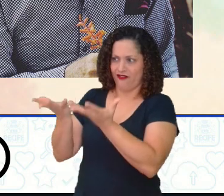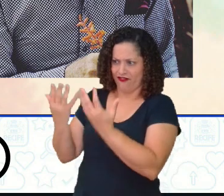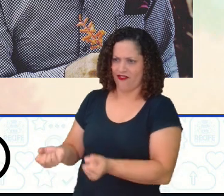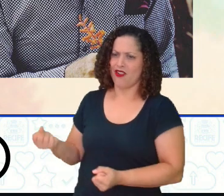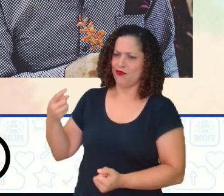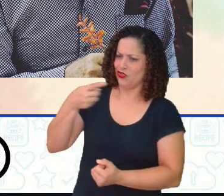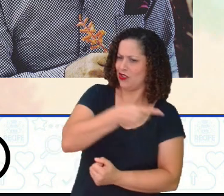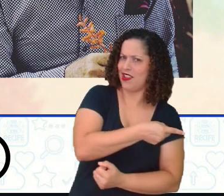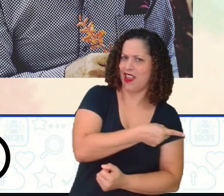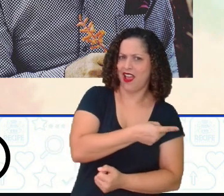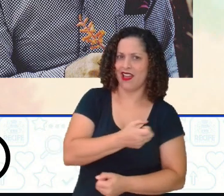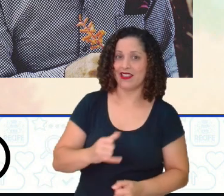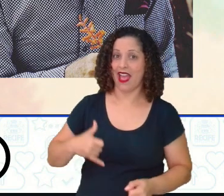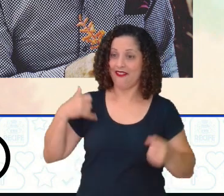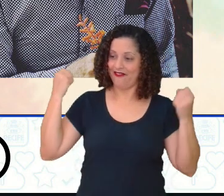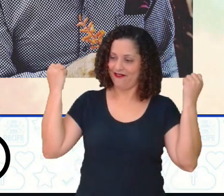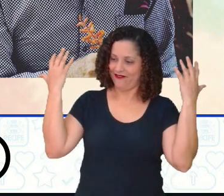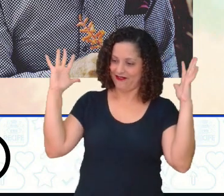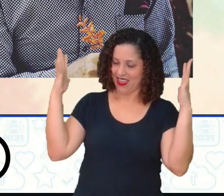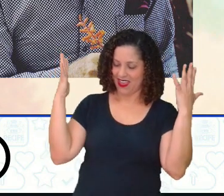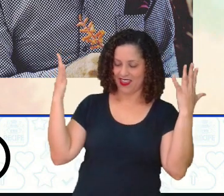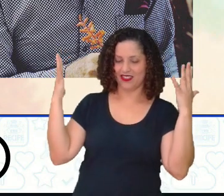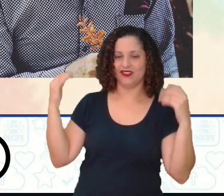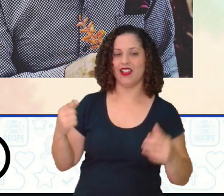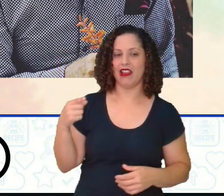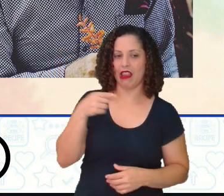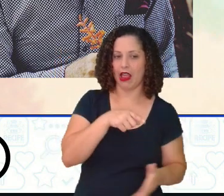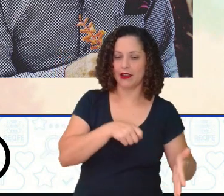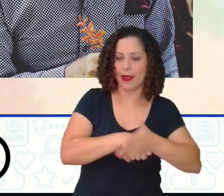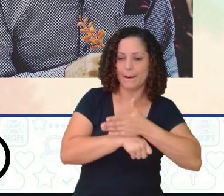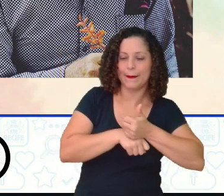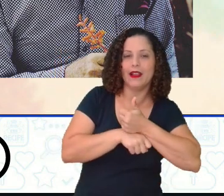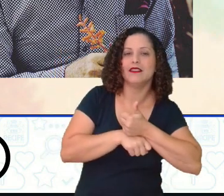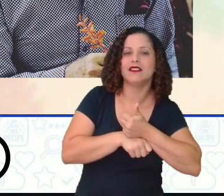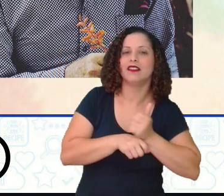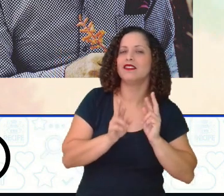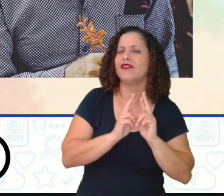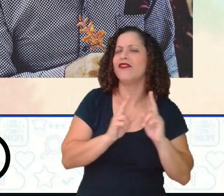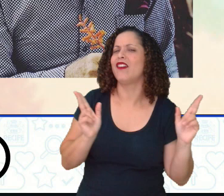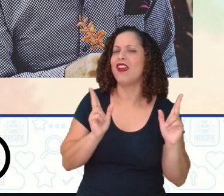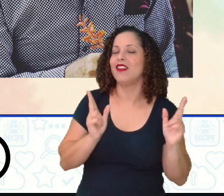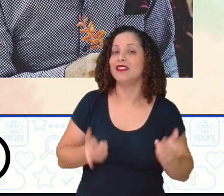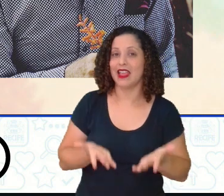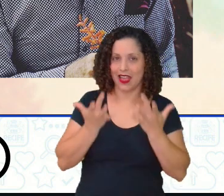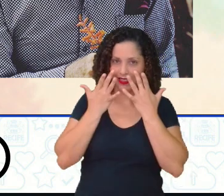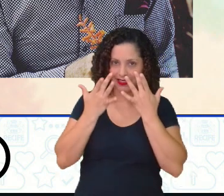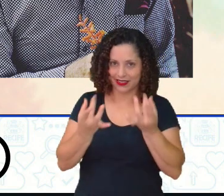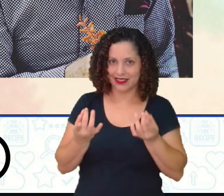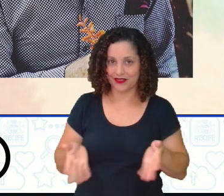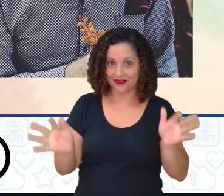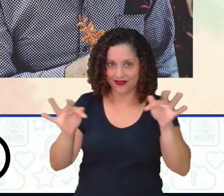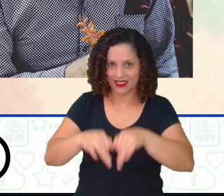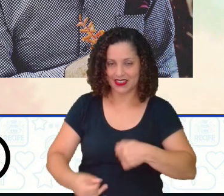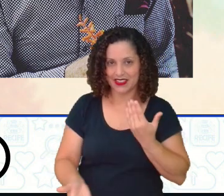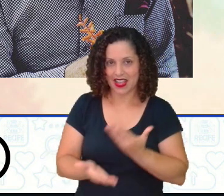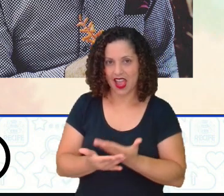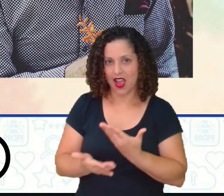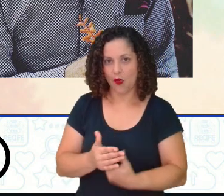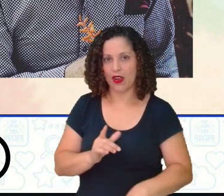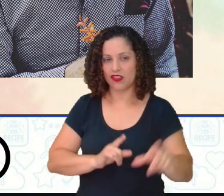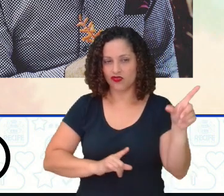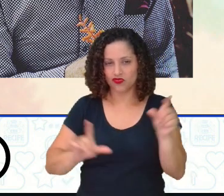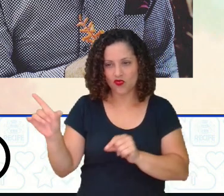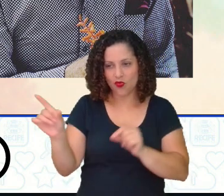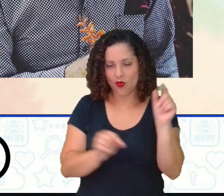a nossa confraternização diferente, vamos para uma praça. Fiquem atentos para vocês poderem, no final da aula, fazer uma boa